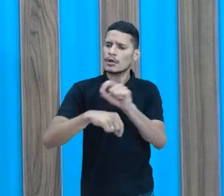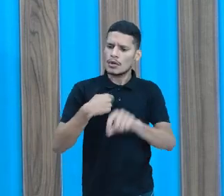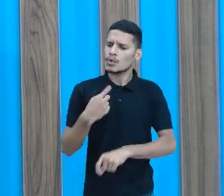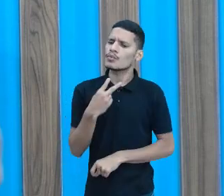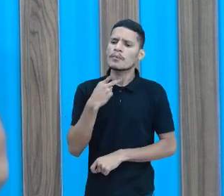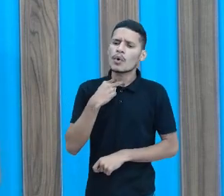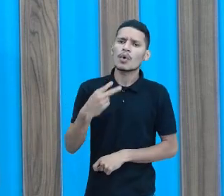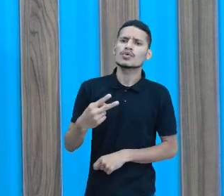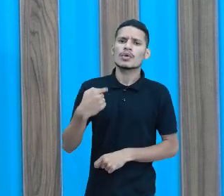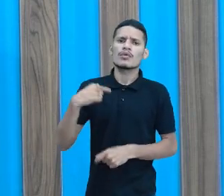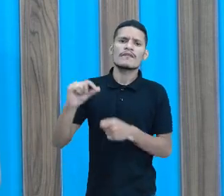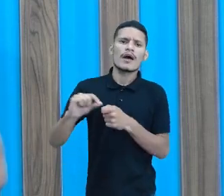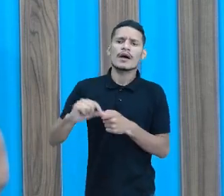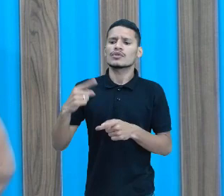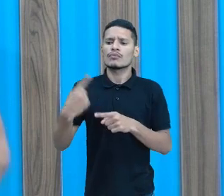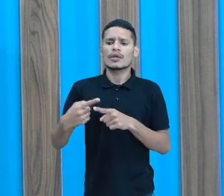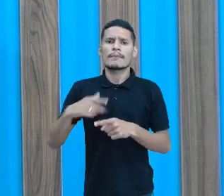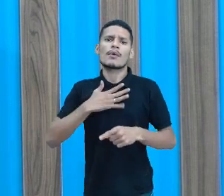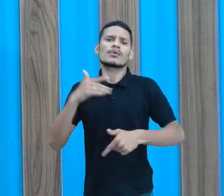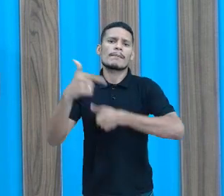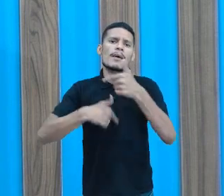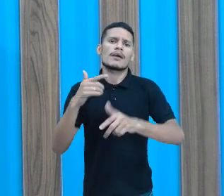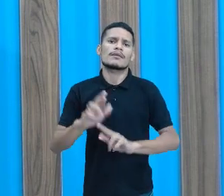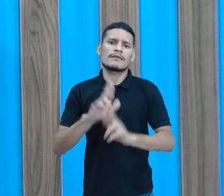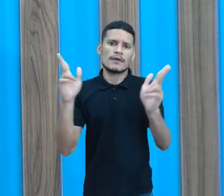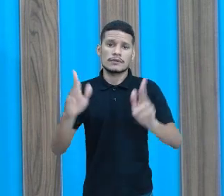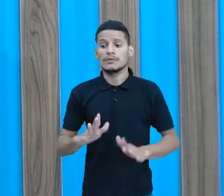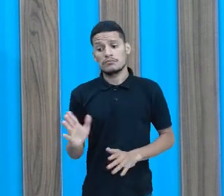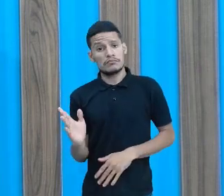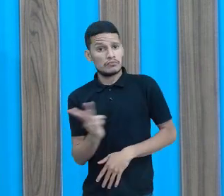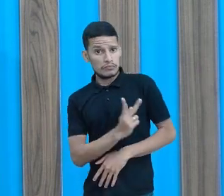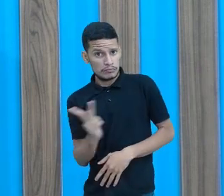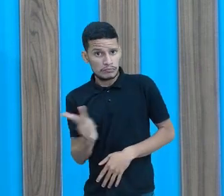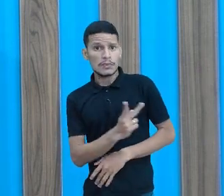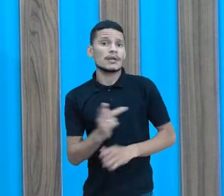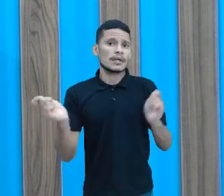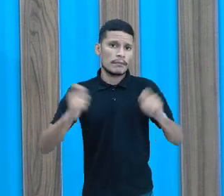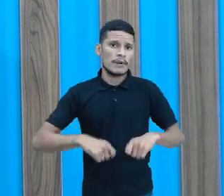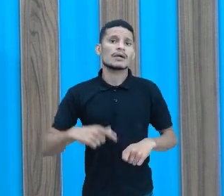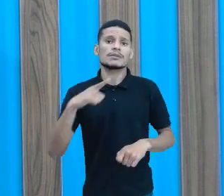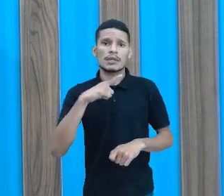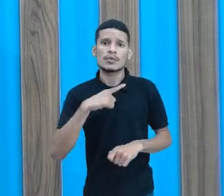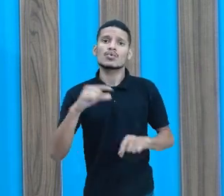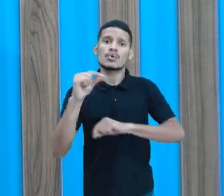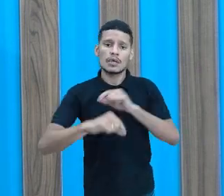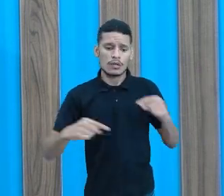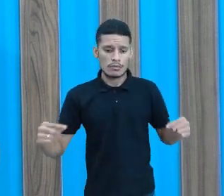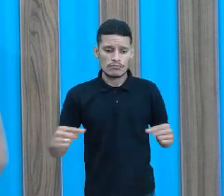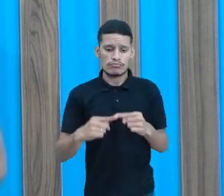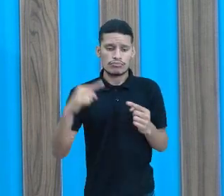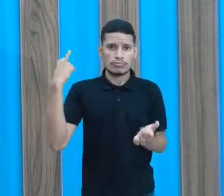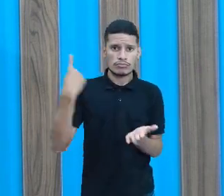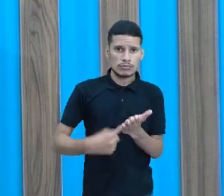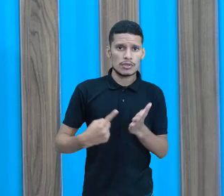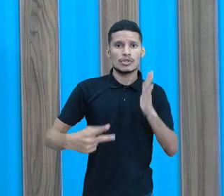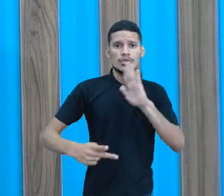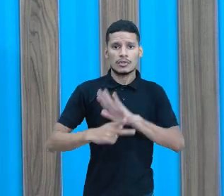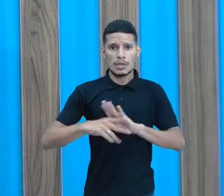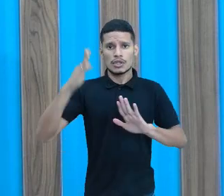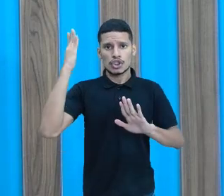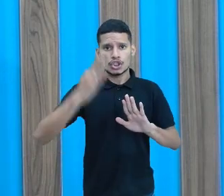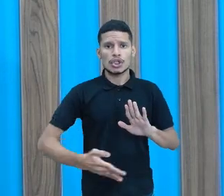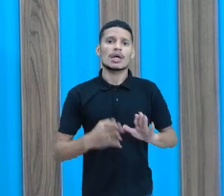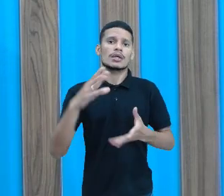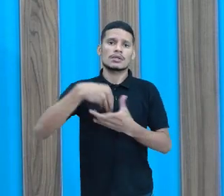que o meu trabalho é dessa forma. Assim como, né, ambos os lados devem cumprir um acordo que está pré-definido, está bem organizado ali